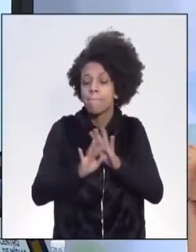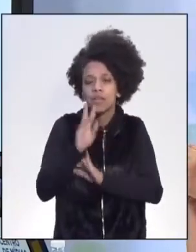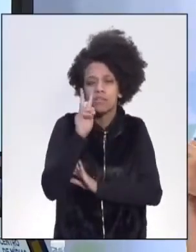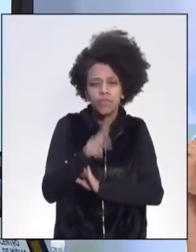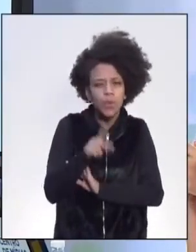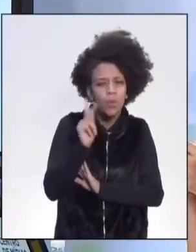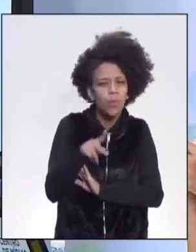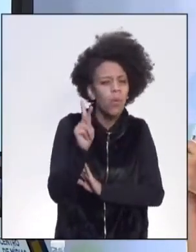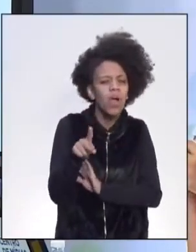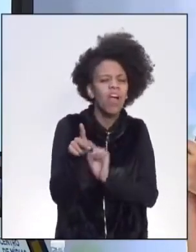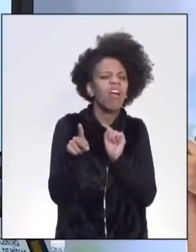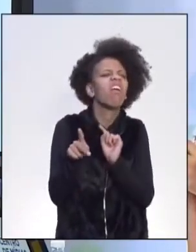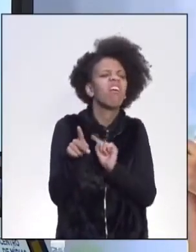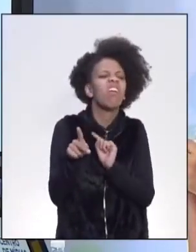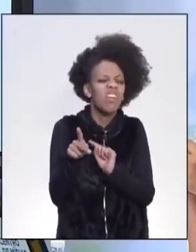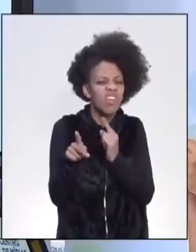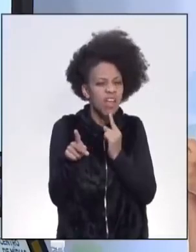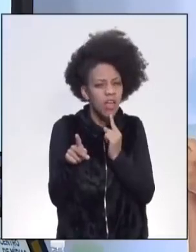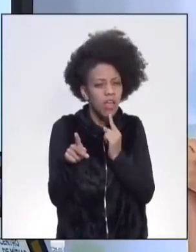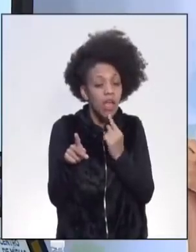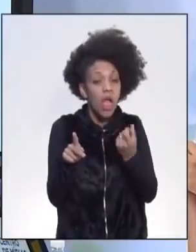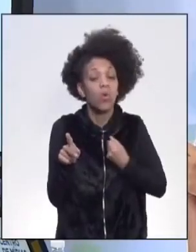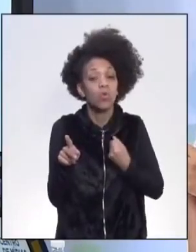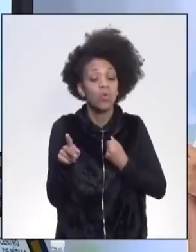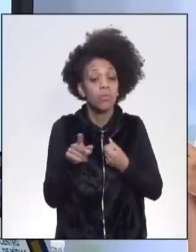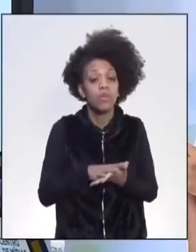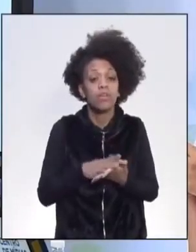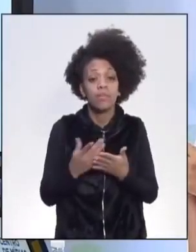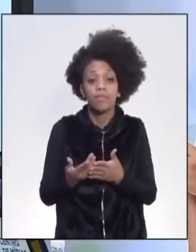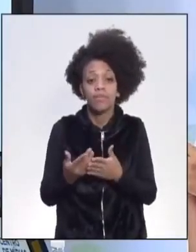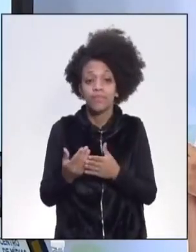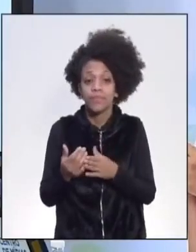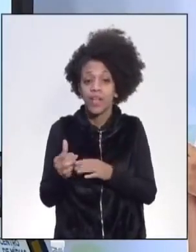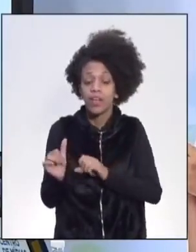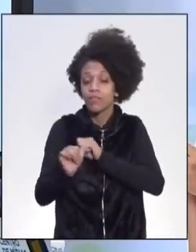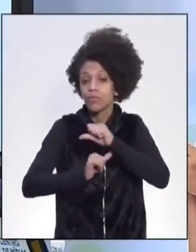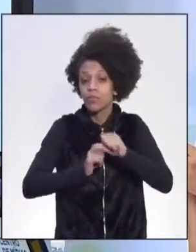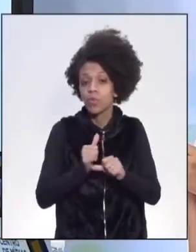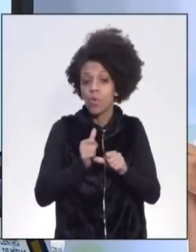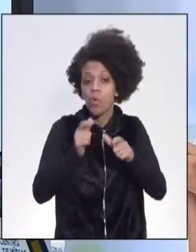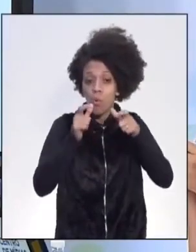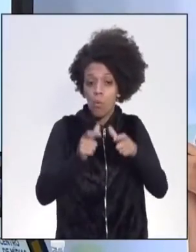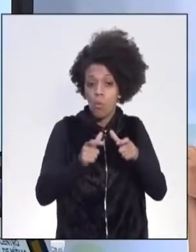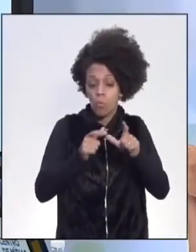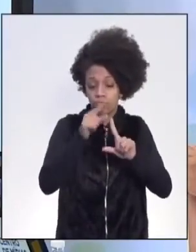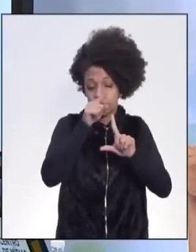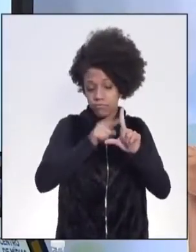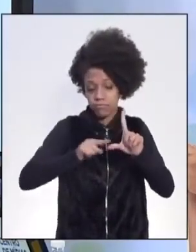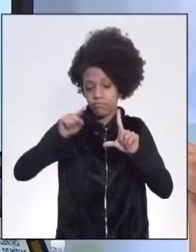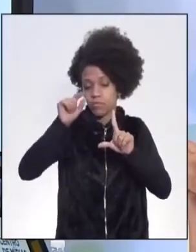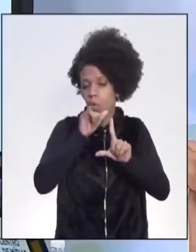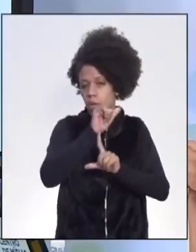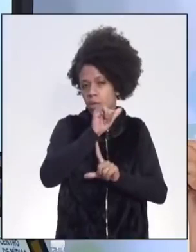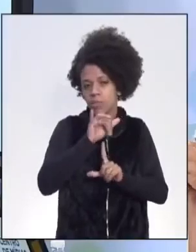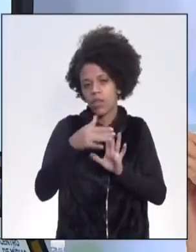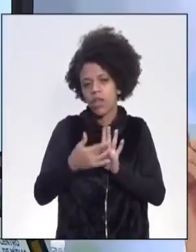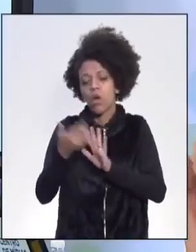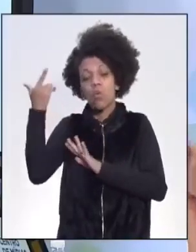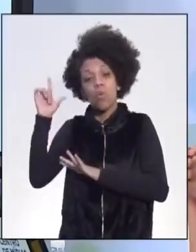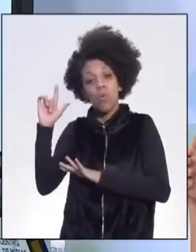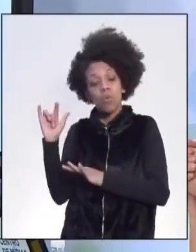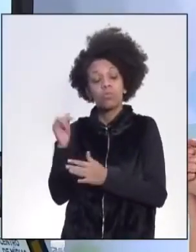eu não sei o que ela está fazendo ali, que é aquele número. Ele vai interferir onde cruza o eixo Y. Muito bem, lá na nossa outro tipo de